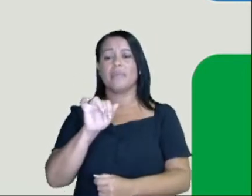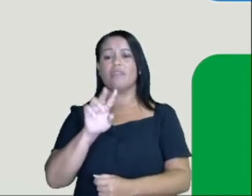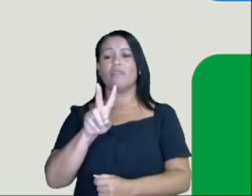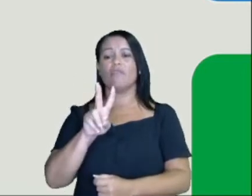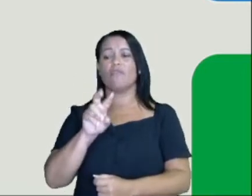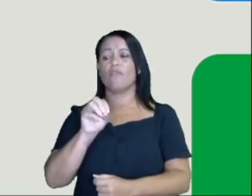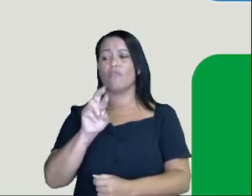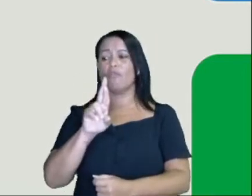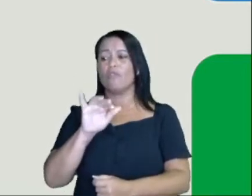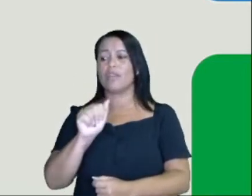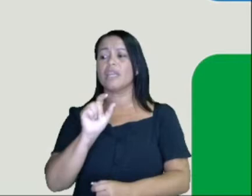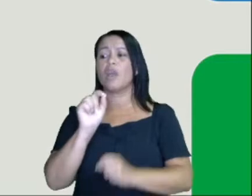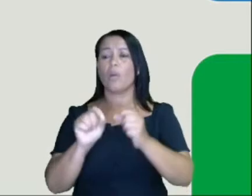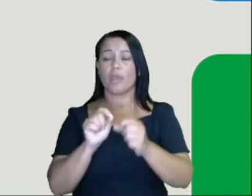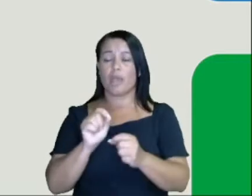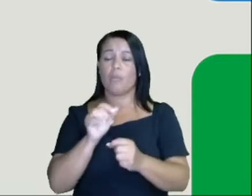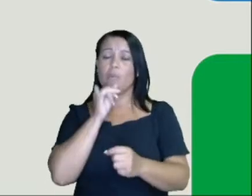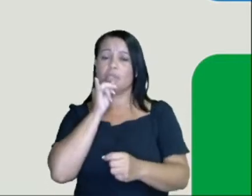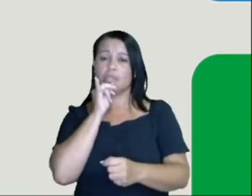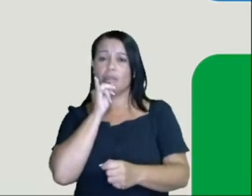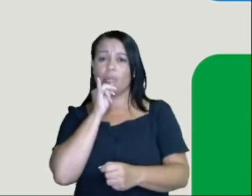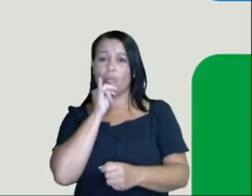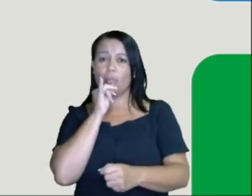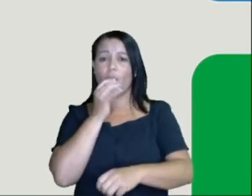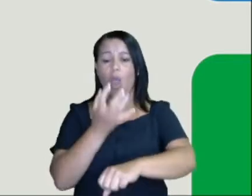o animal se alimenta de plantas.